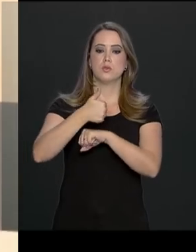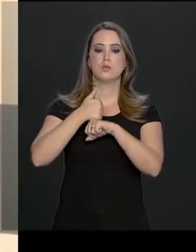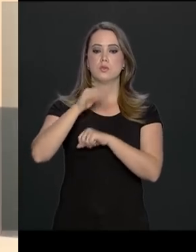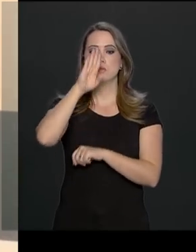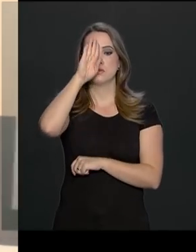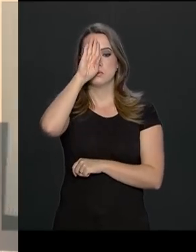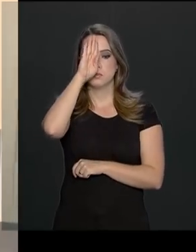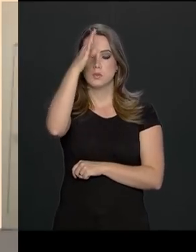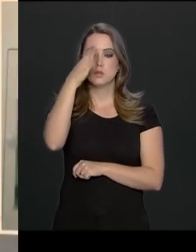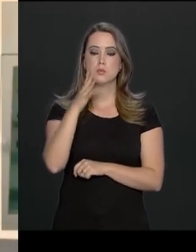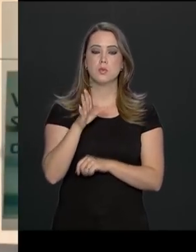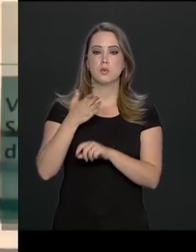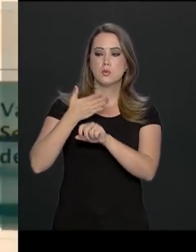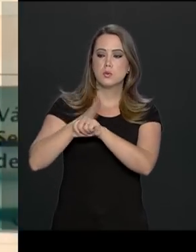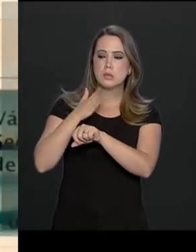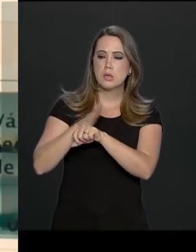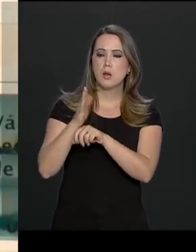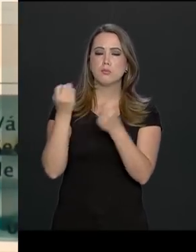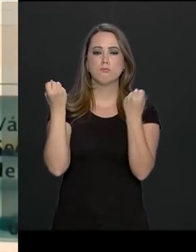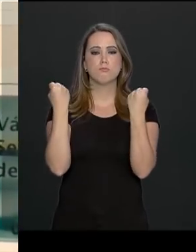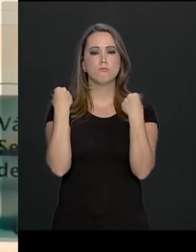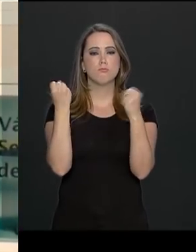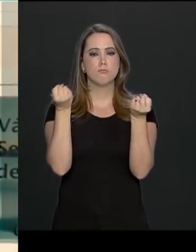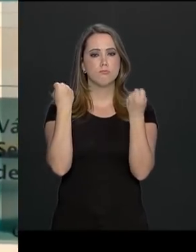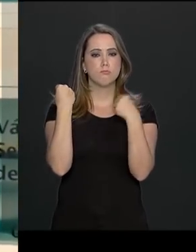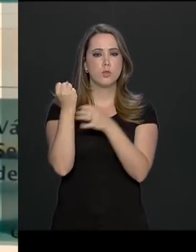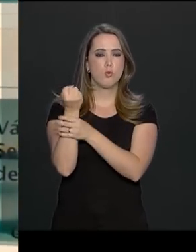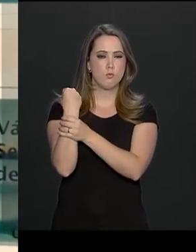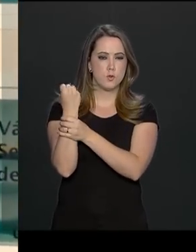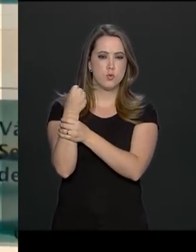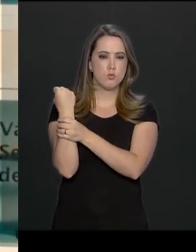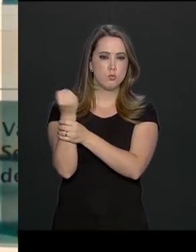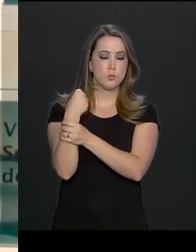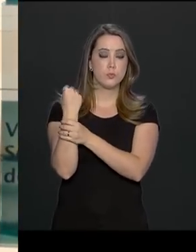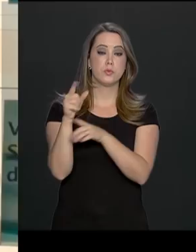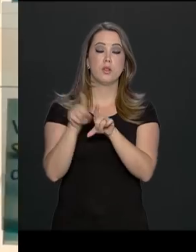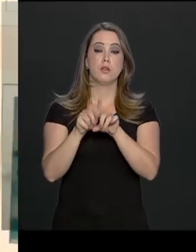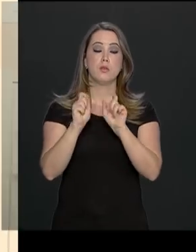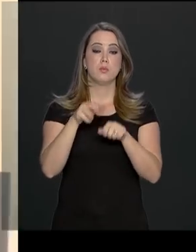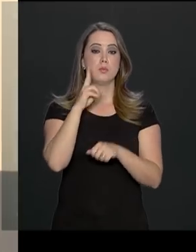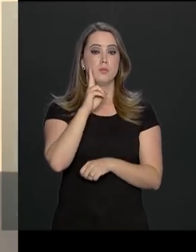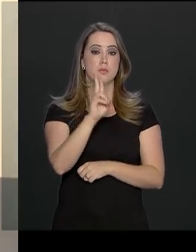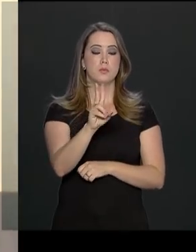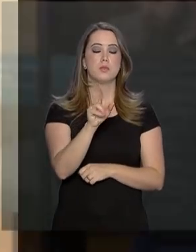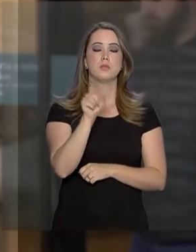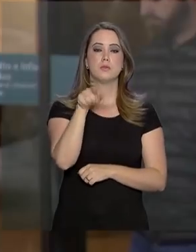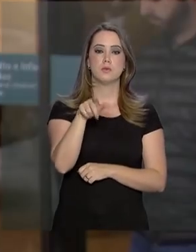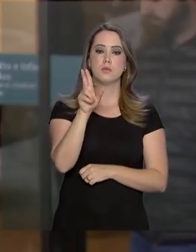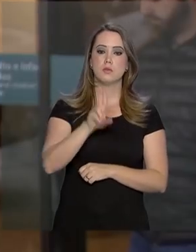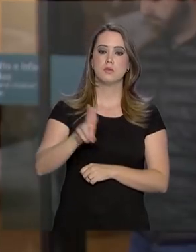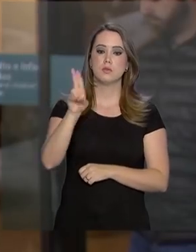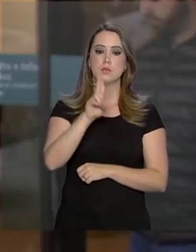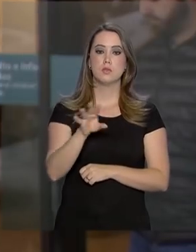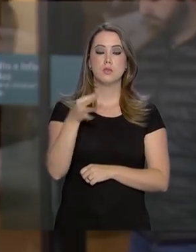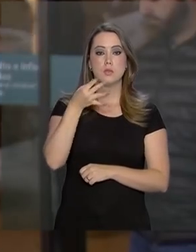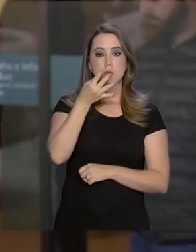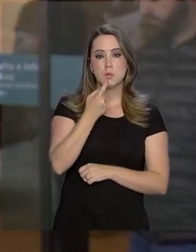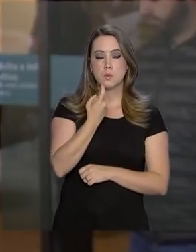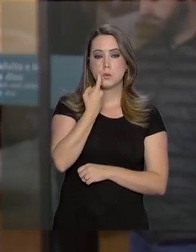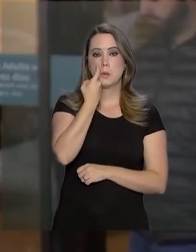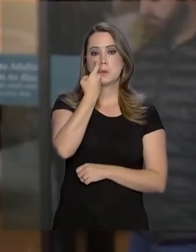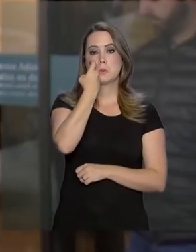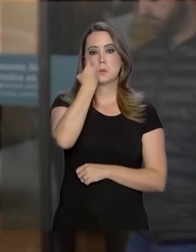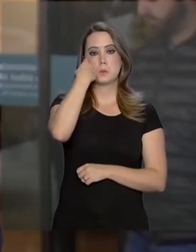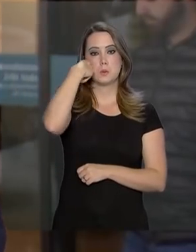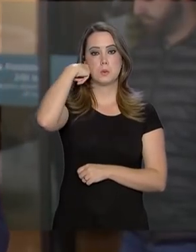principalmente da fisioterapia também é possível ver que o presidente utiliza uma sonda nazogastrica